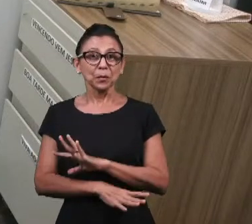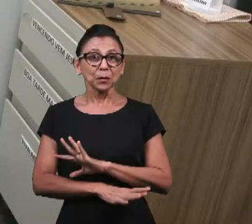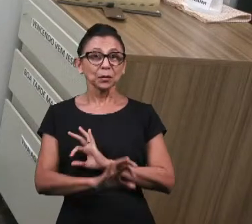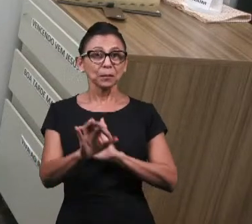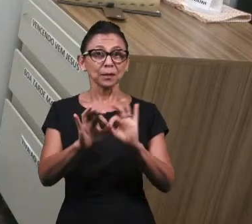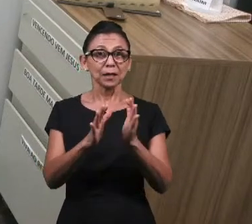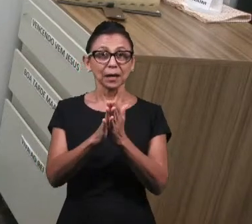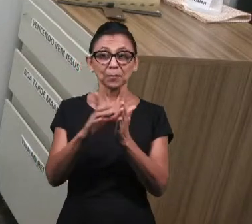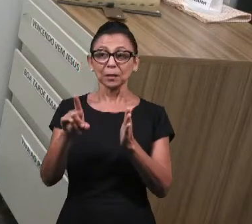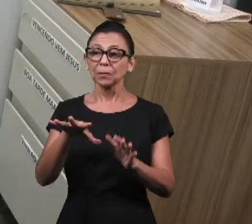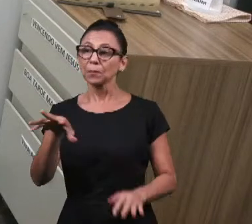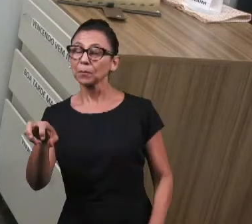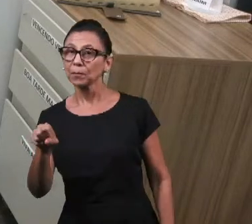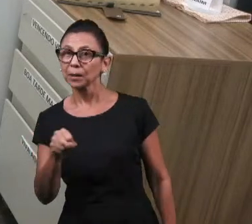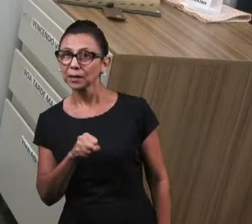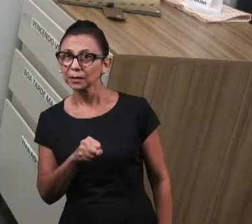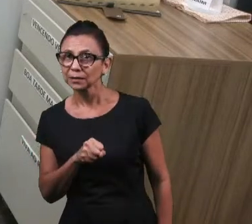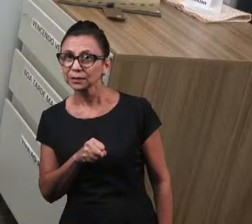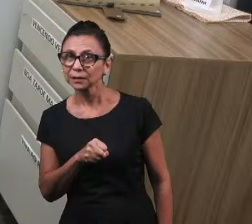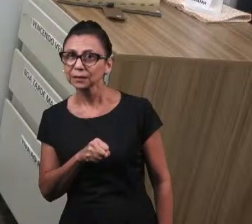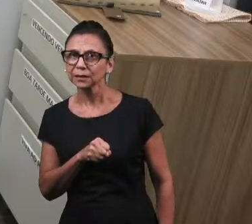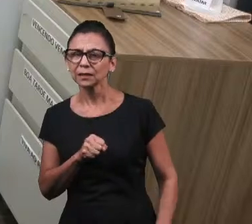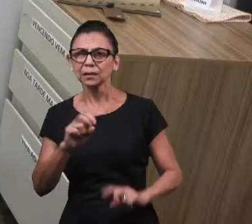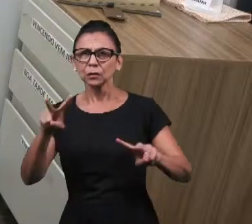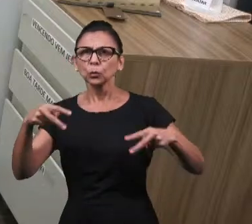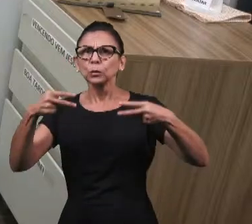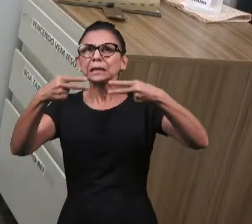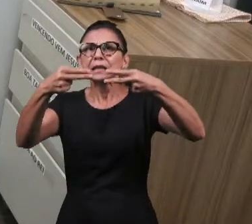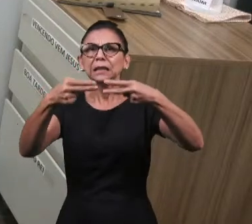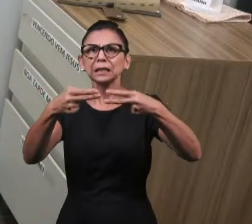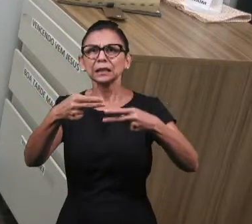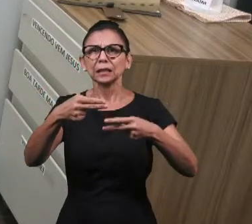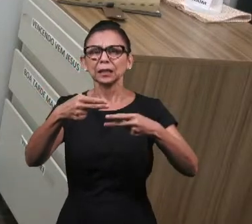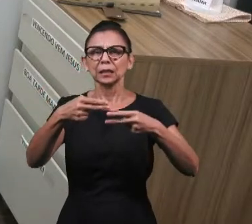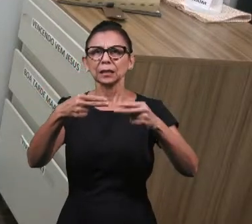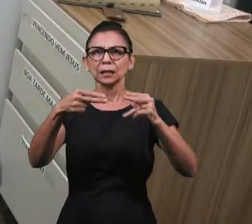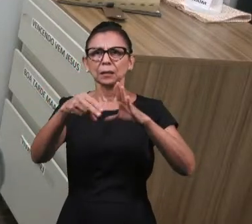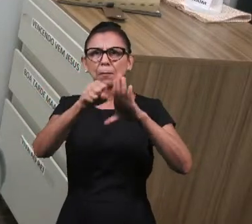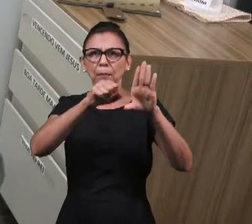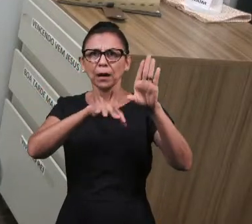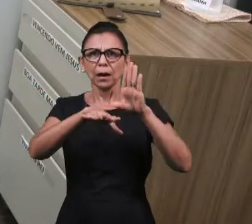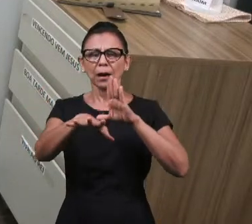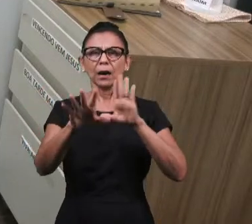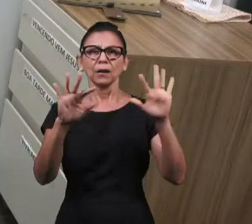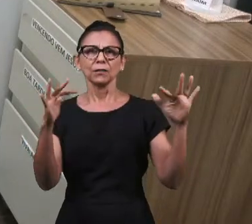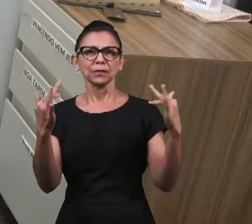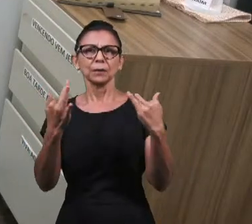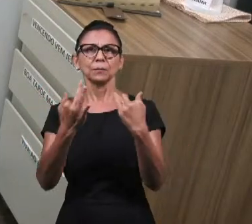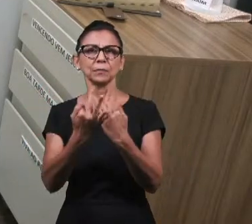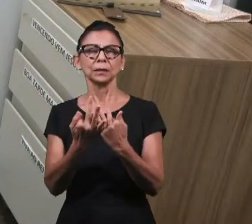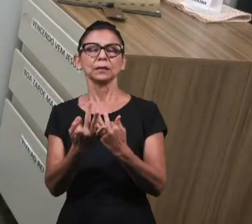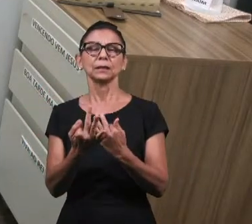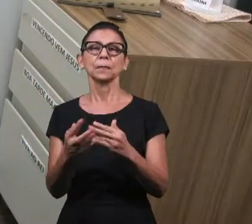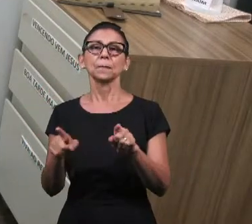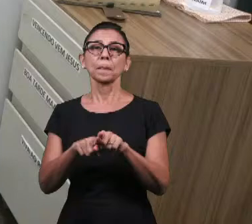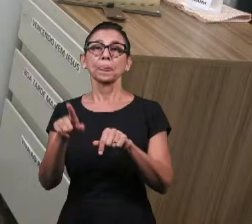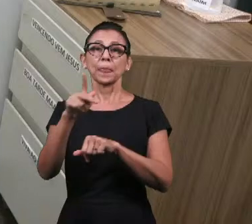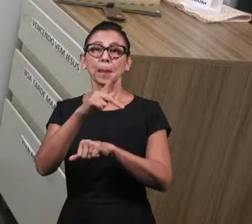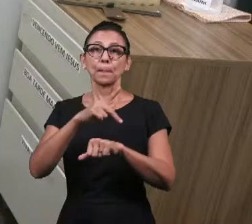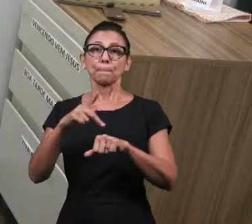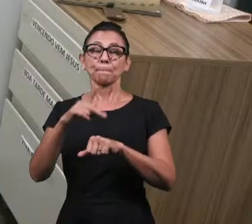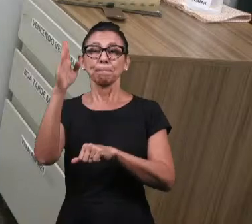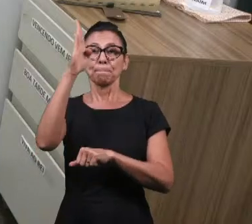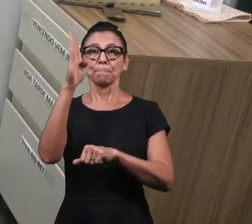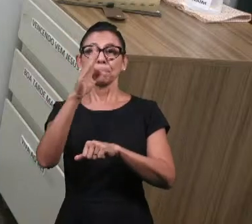sua Bíblia, manda o link, envia o link para os seus familiares, irmãos do Brasil e no exterior, para estarem